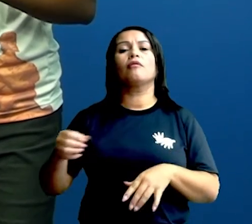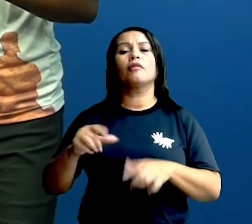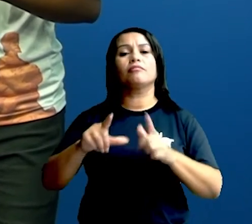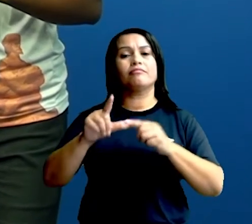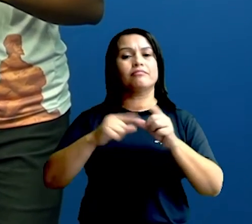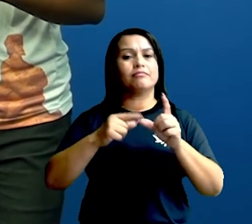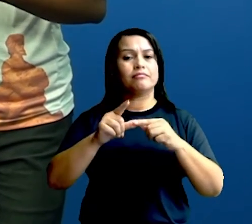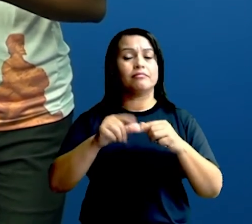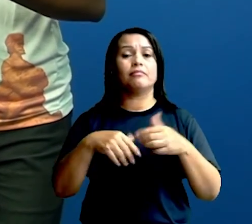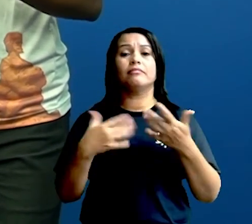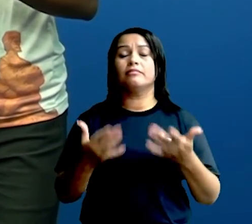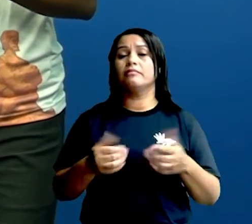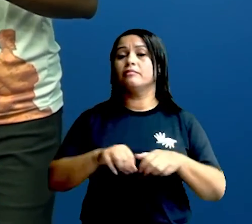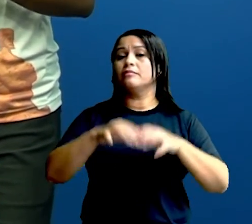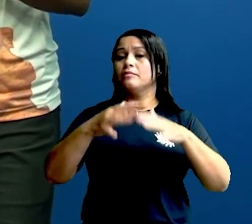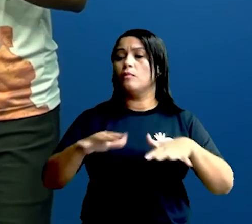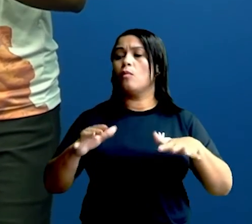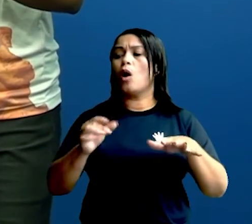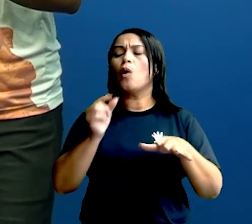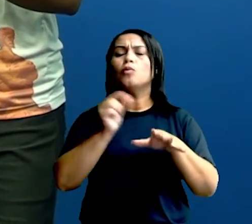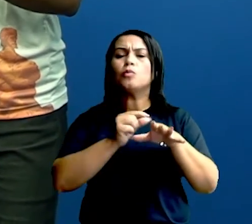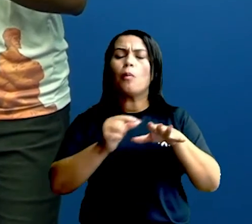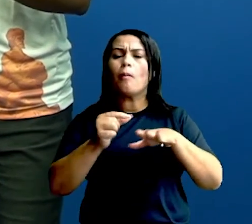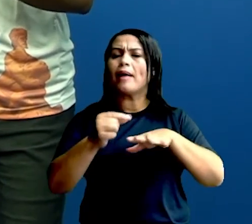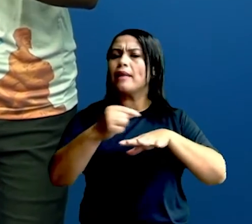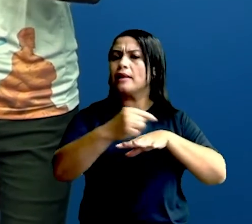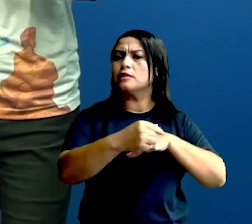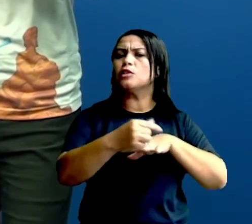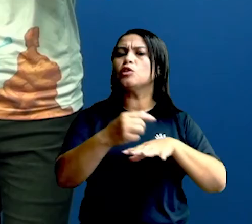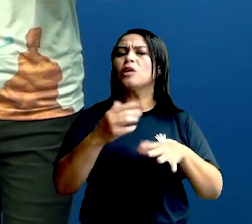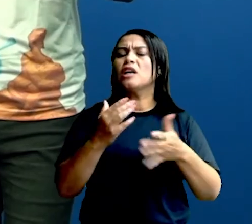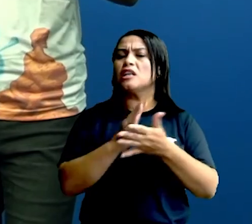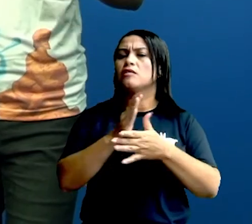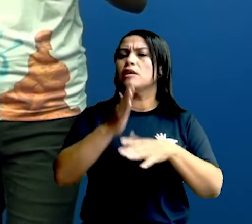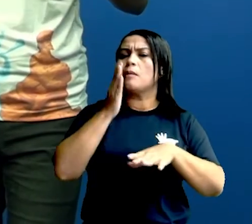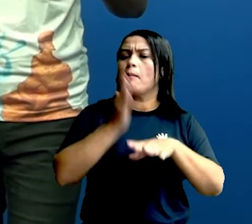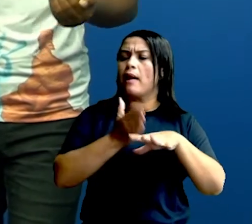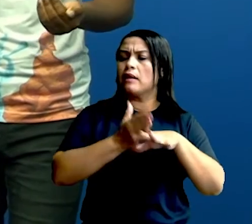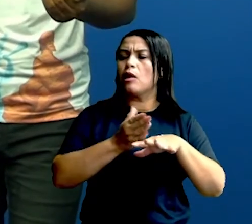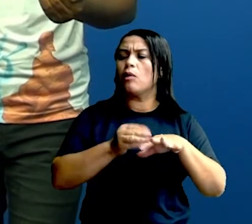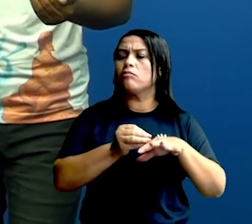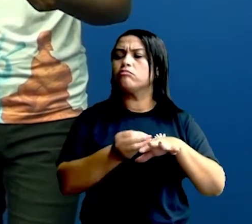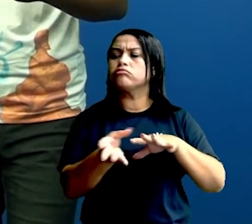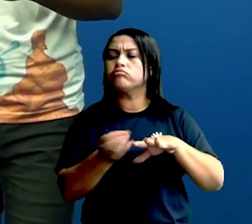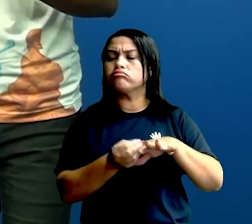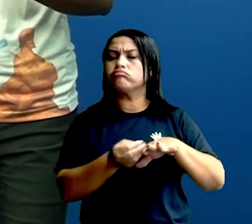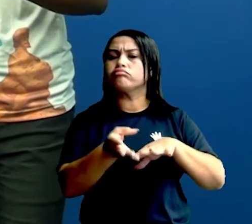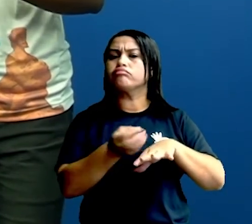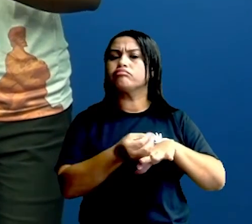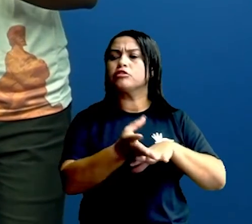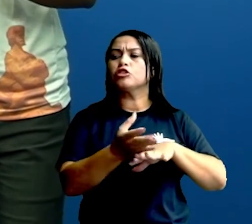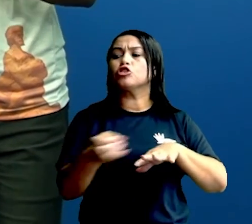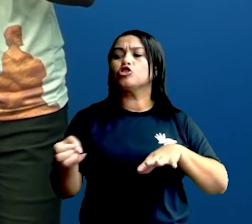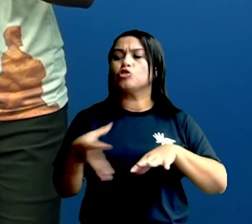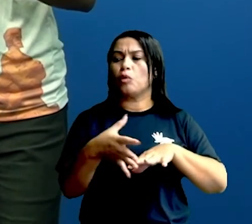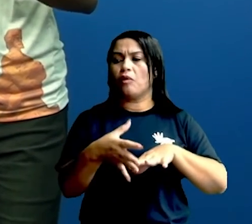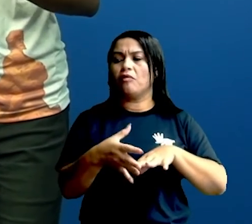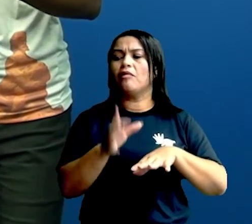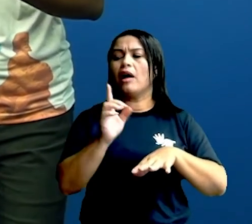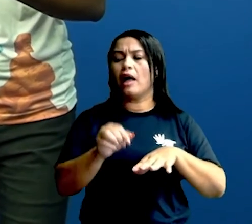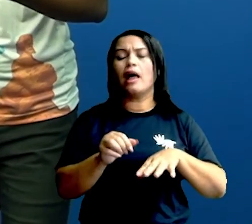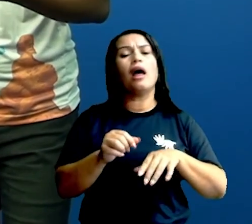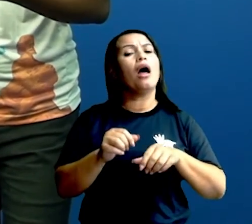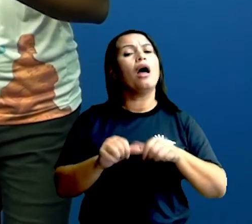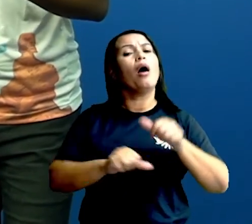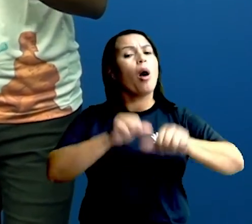mar. Então, os pedaços de estrela do mar que forem cortados surgirão novas estrelas do mar. É uma forma também de